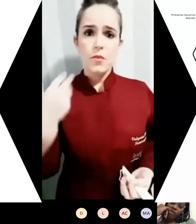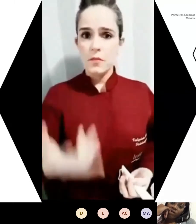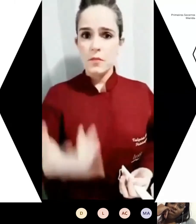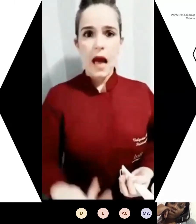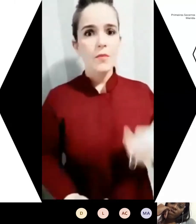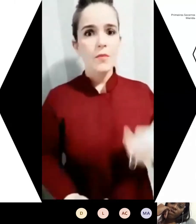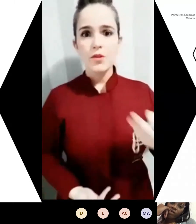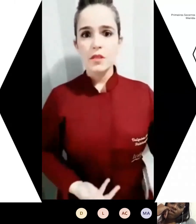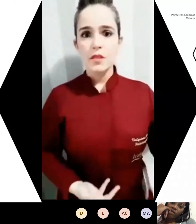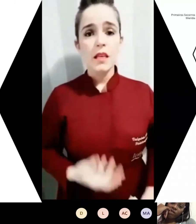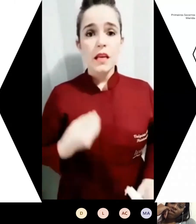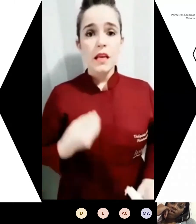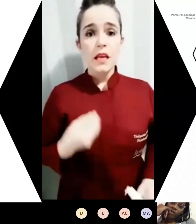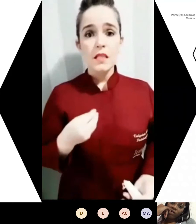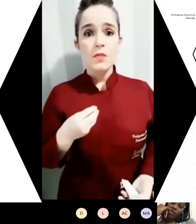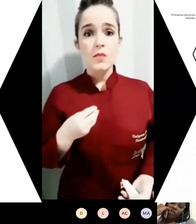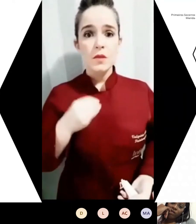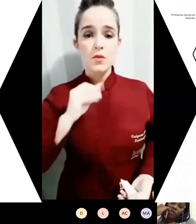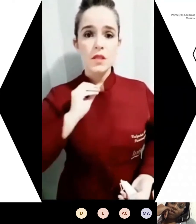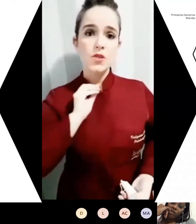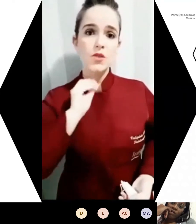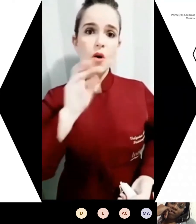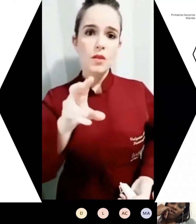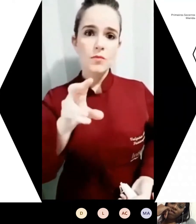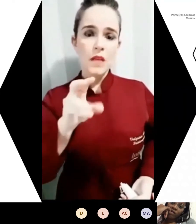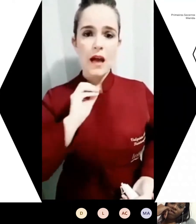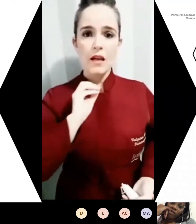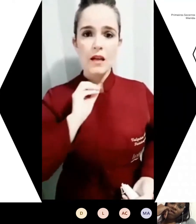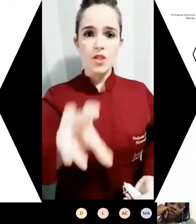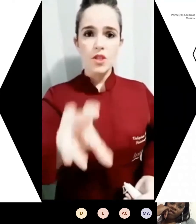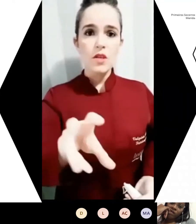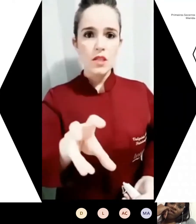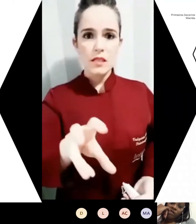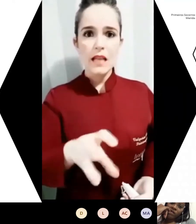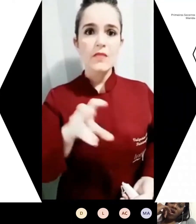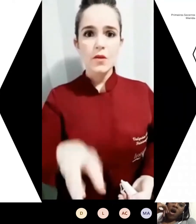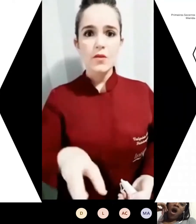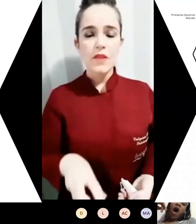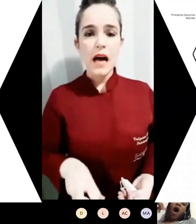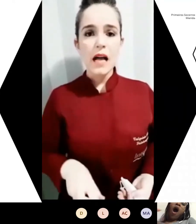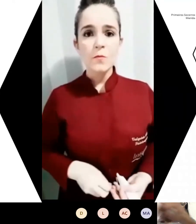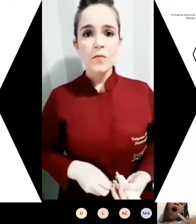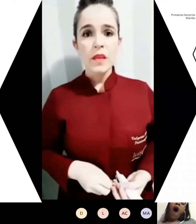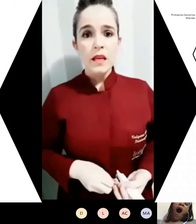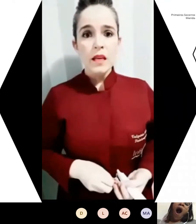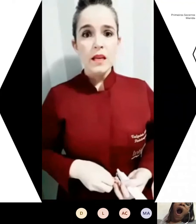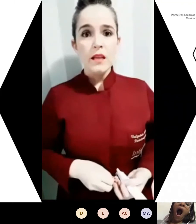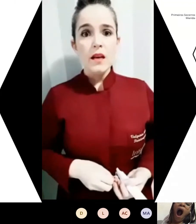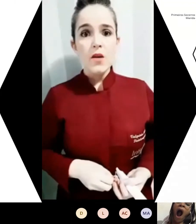essa pessoa pode espirrar, ela pode tossir. Existem algumas pessoas que elas soltam aquelas gotículas de saliva quando